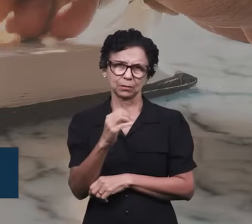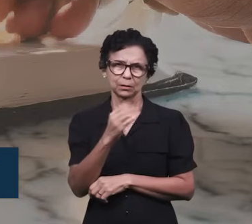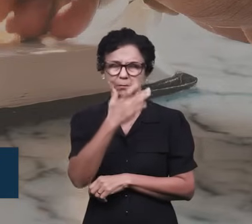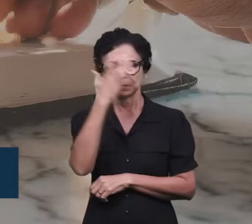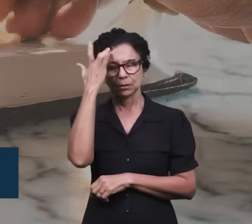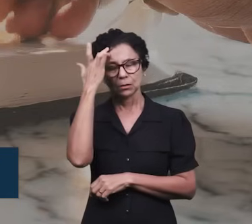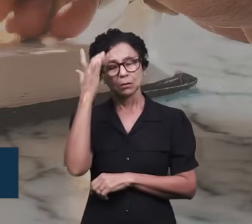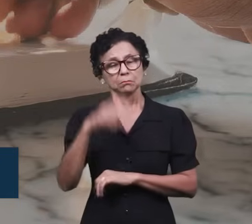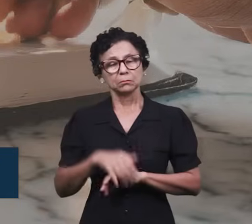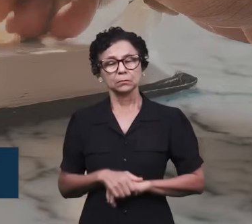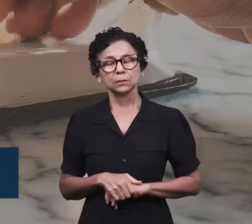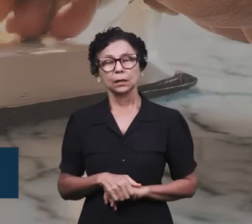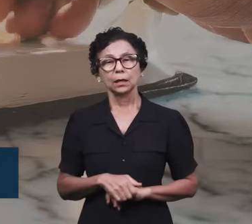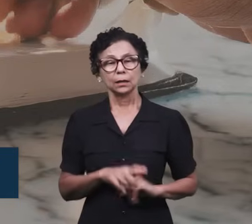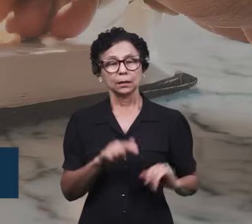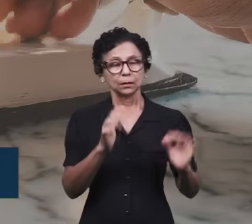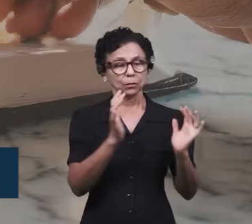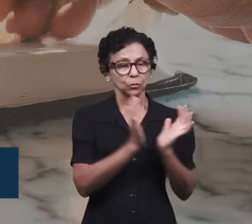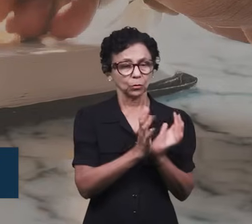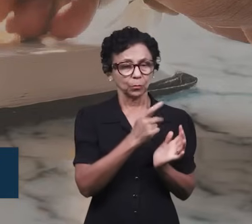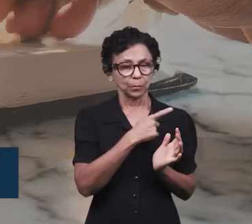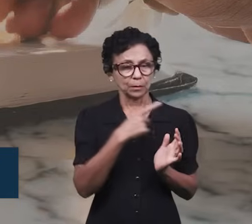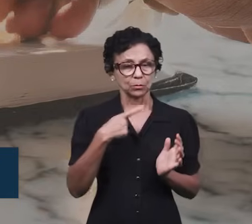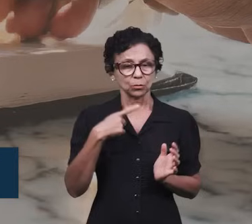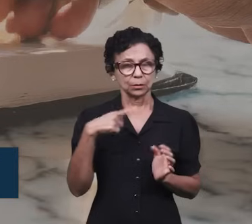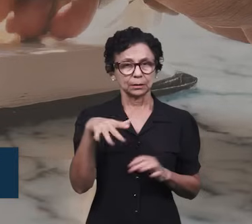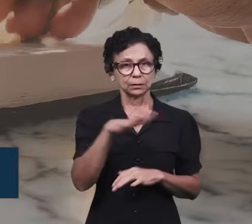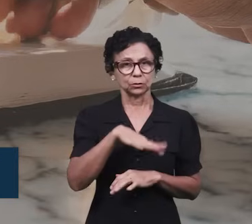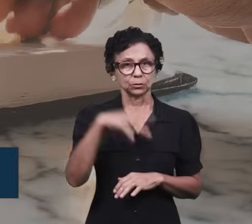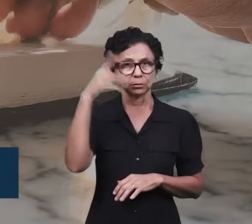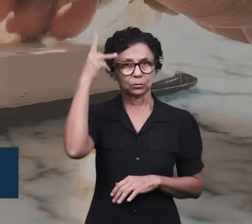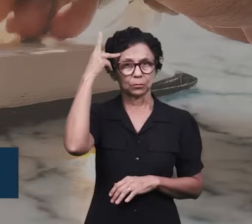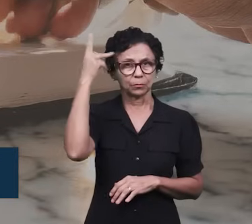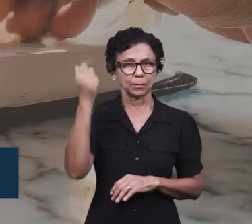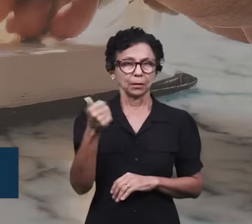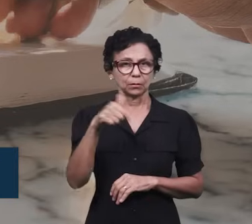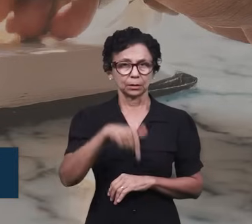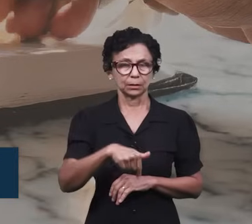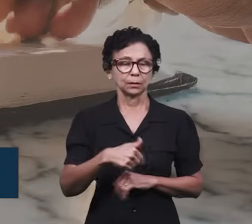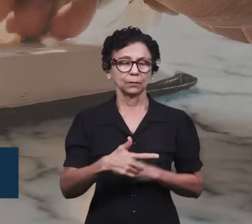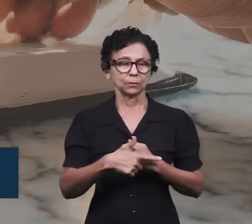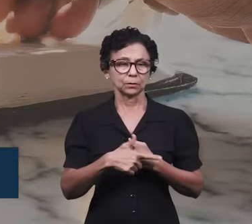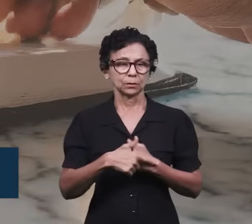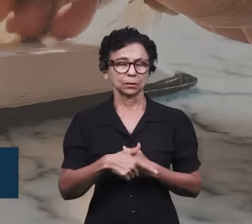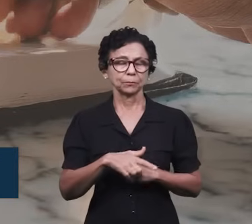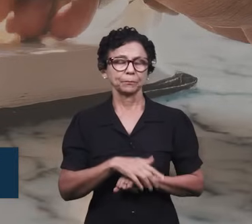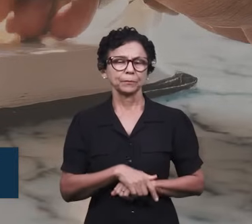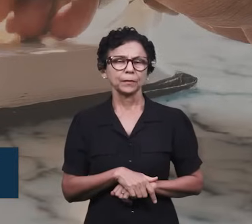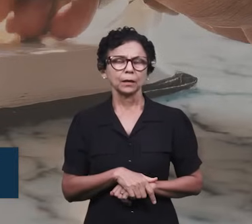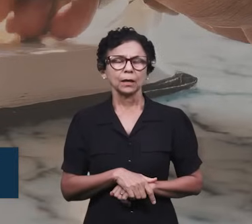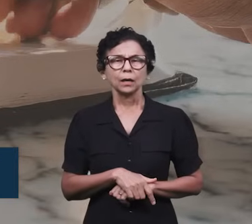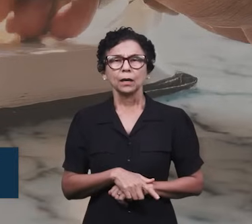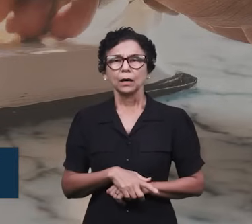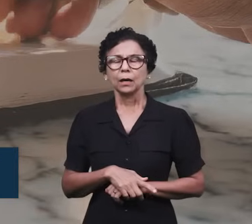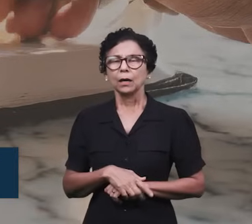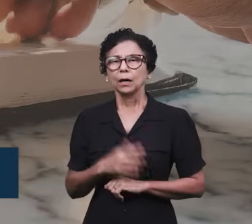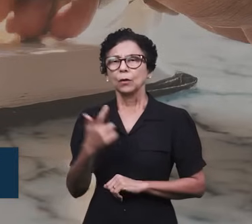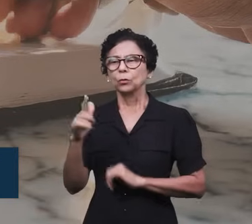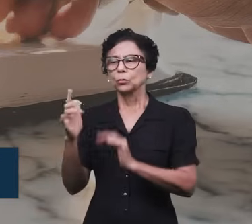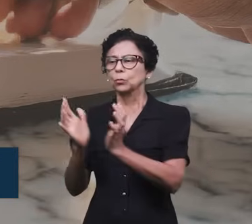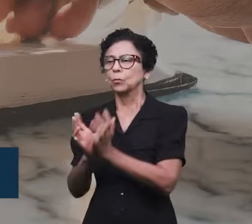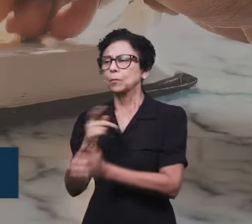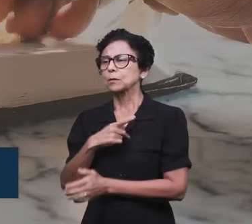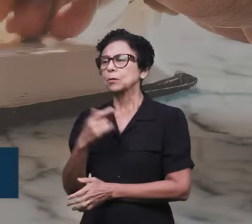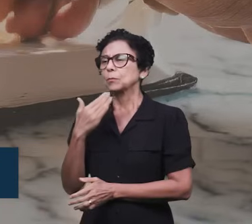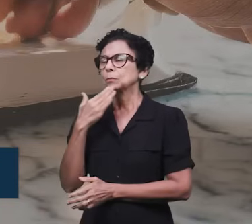e reunimos um grupo de pastores aqui de São Paulo, onde eu estou pastor, pedi a eles que me ajudassem na consulta,